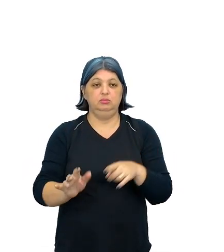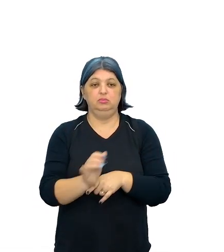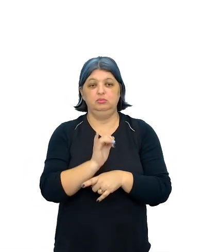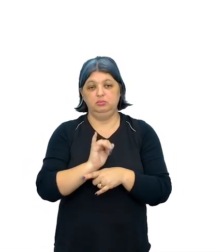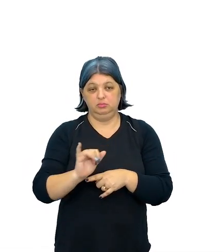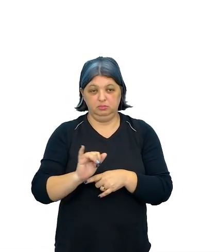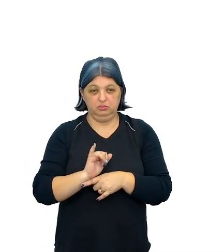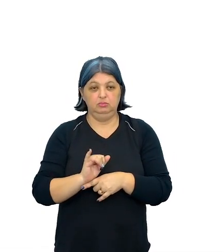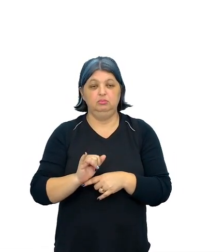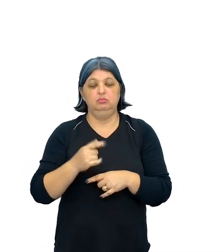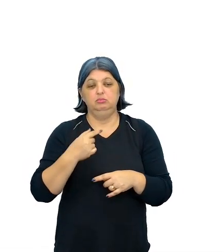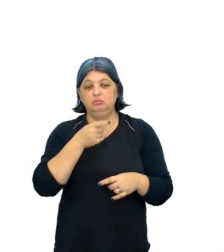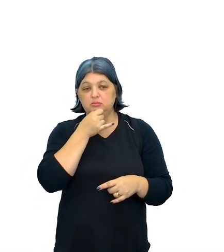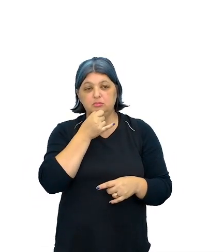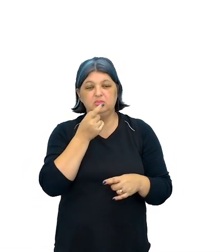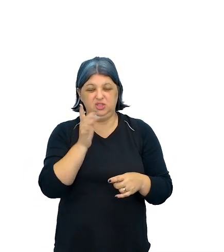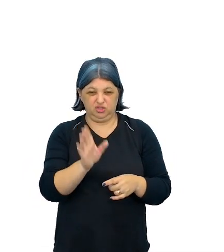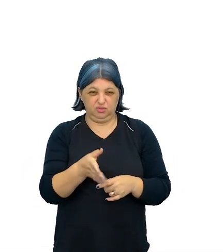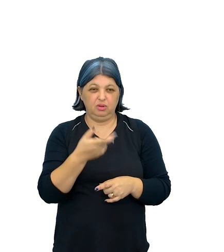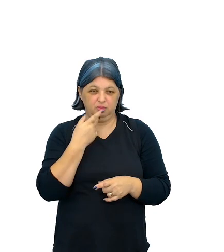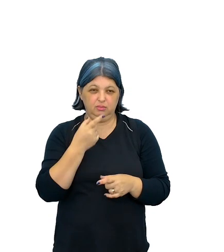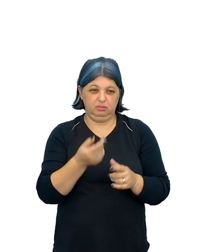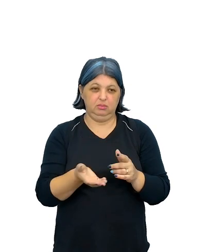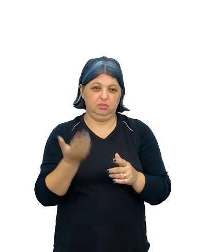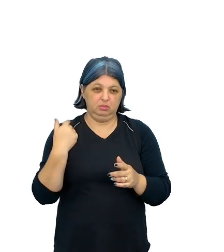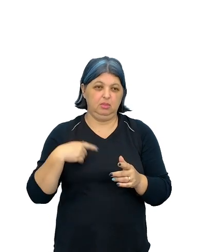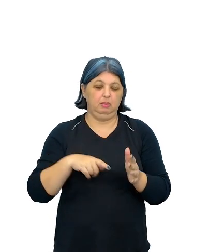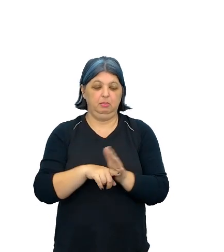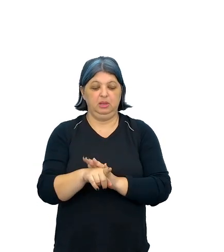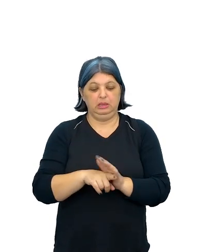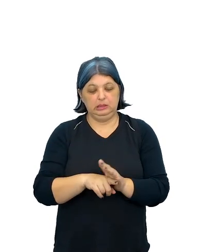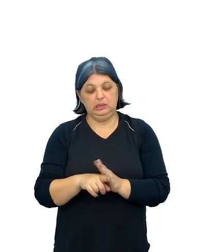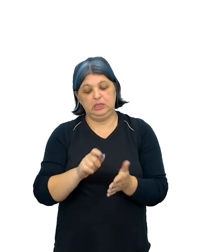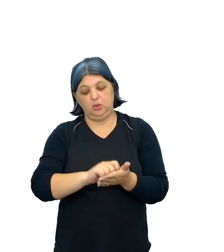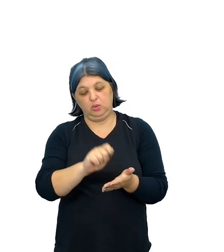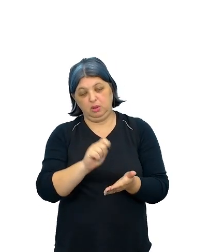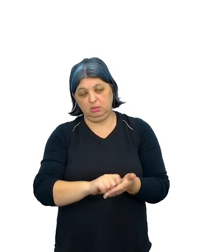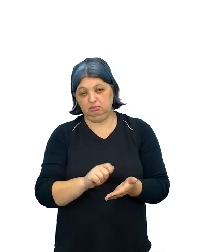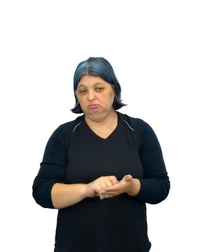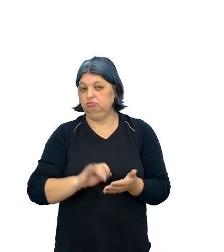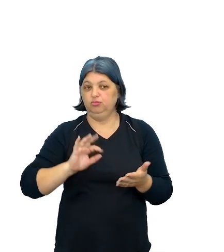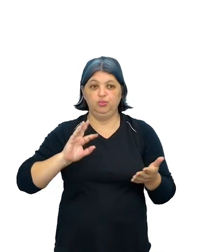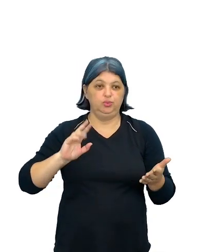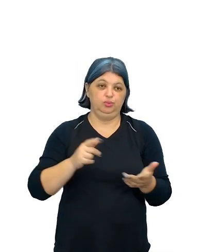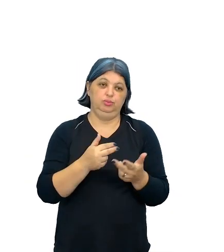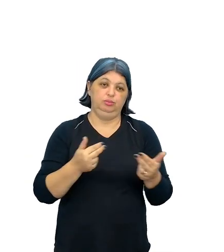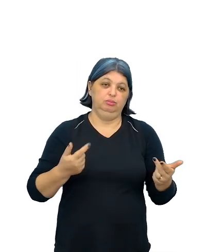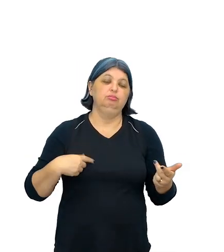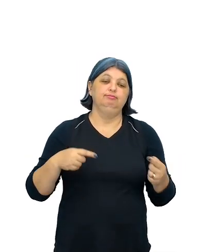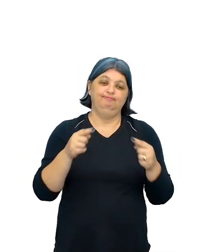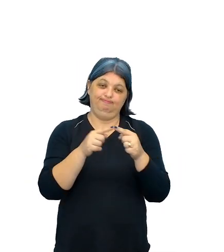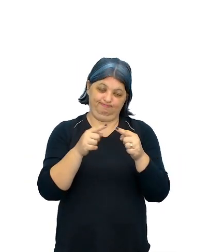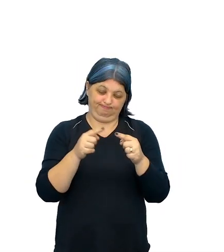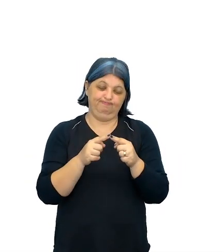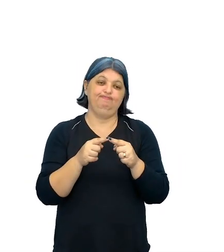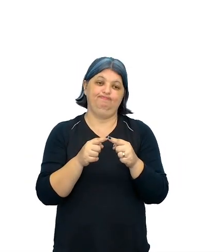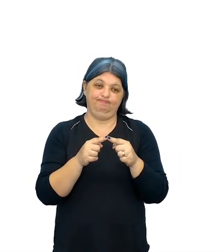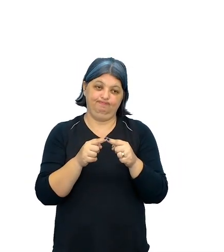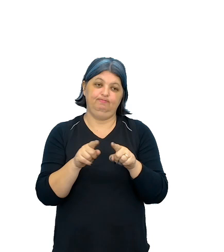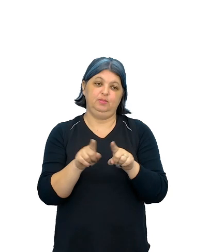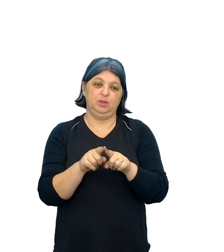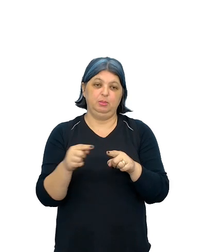de esquemas. Então, aquilo que nós já falamos, né, de pesquisas, notações, veja que também se conecta, né, com